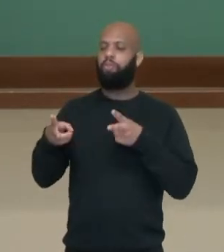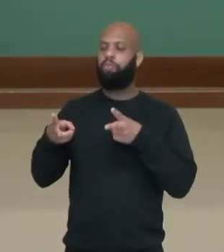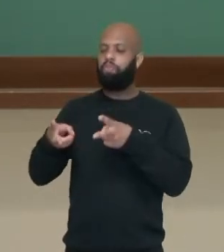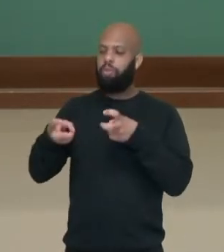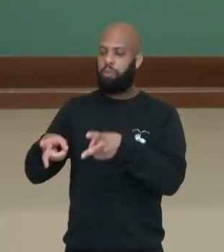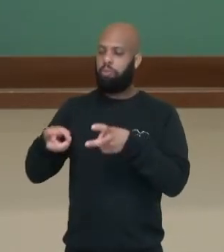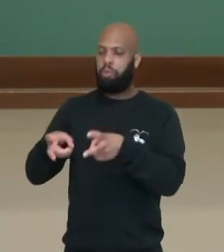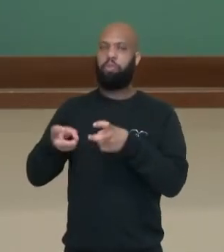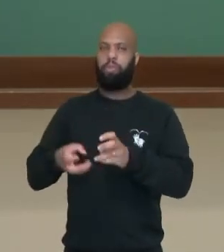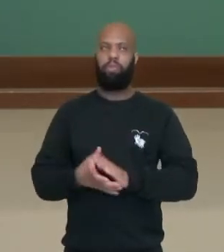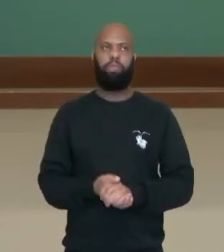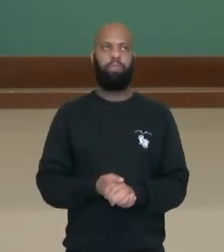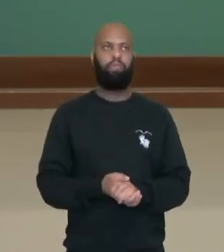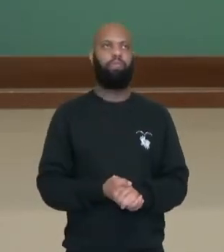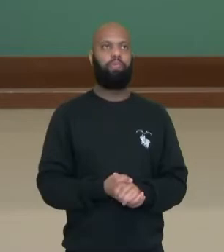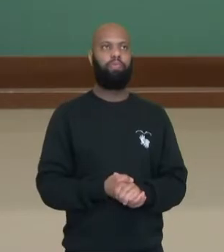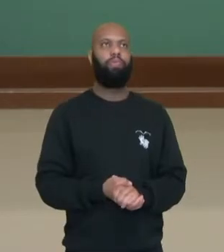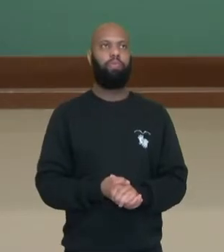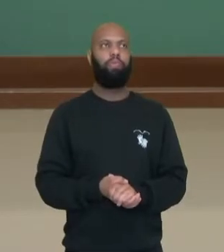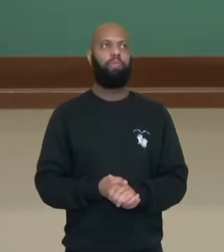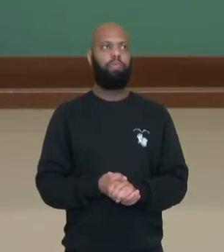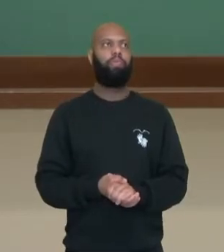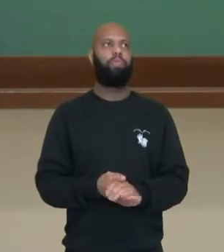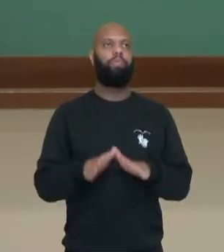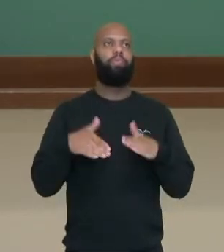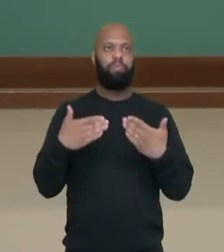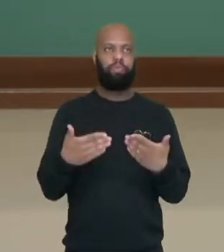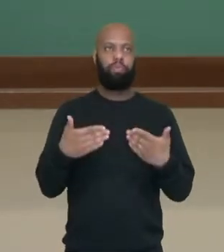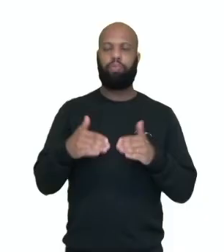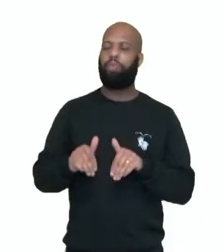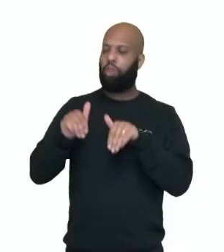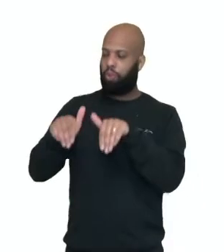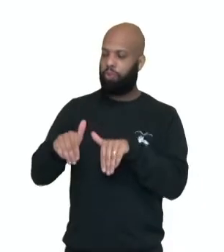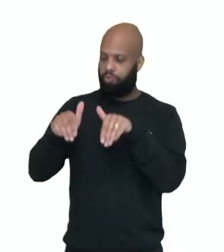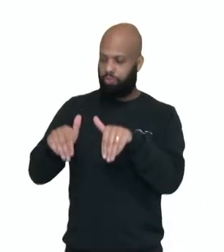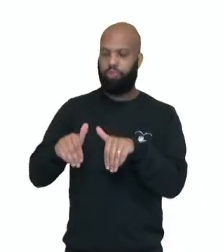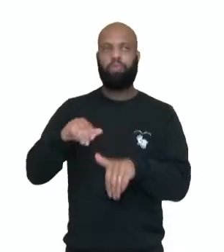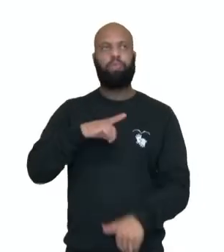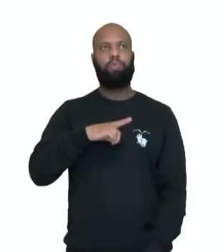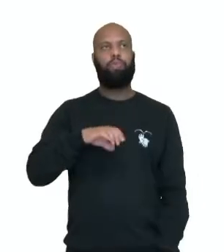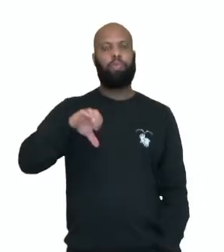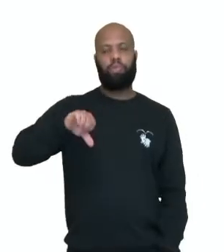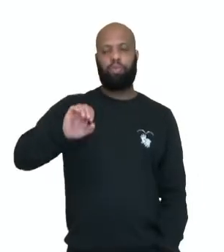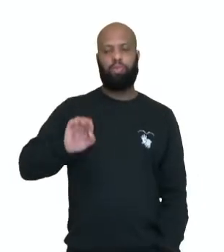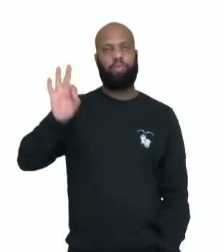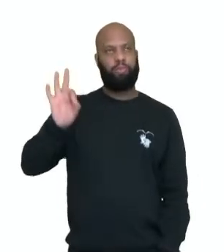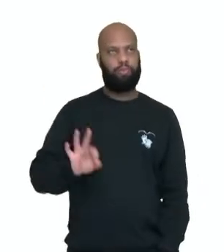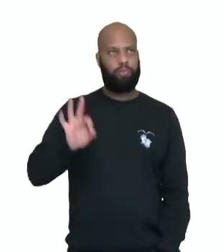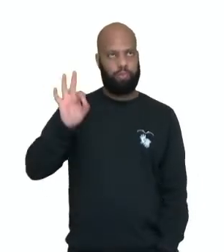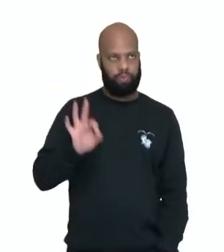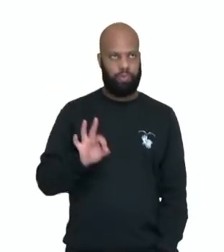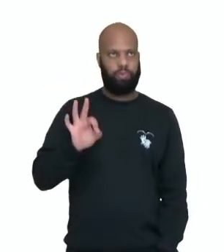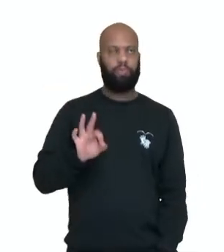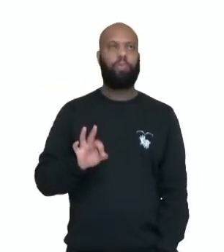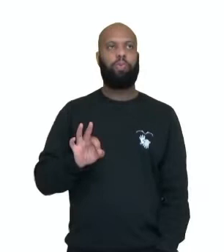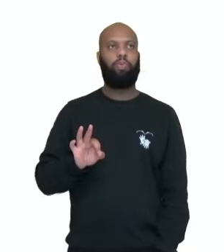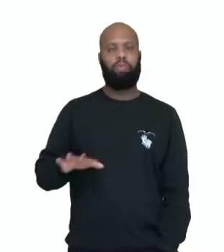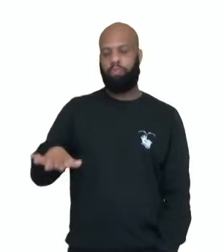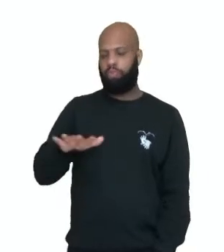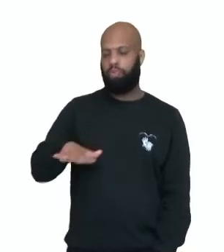exploração, na verdade. Bem, a Austrália ocupa cerca de 90% da